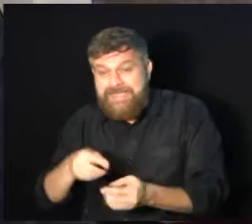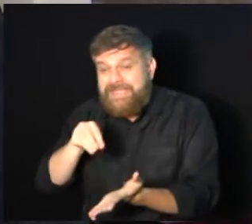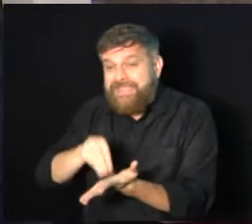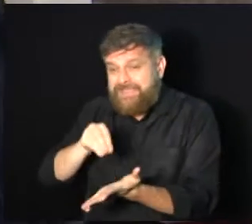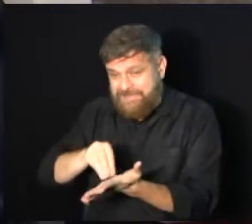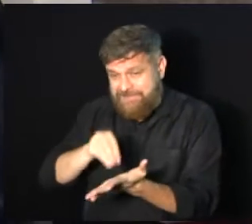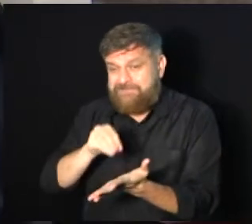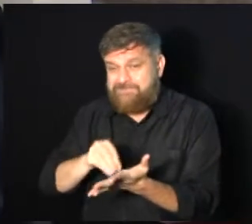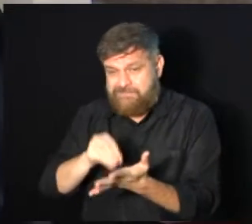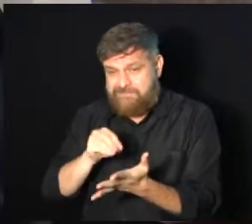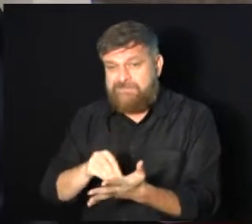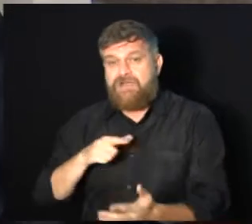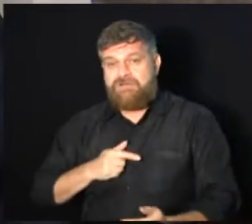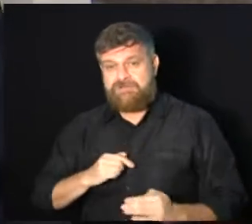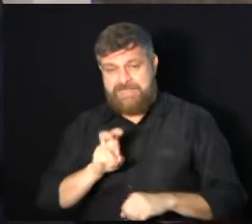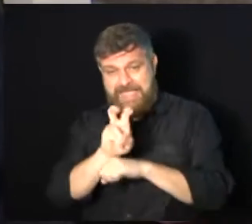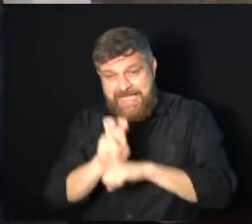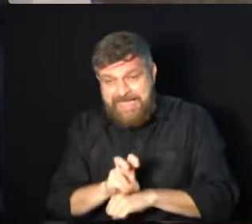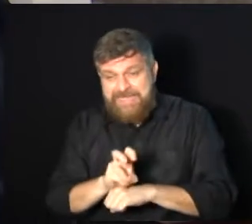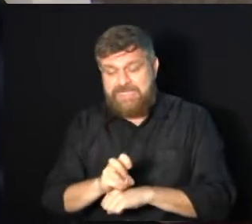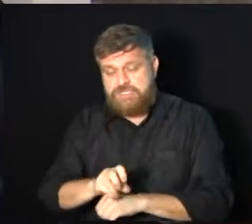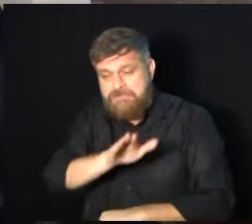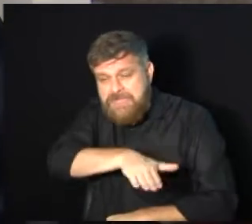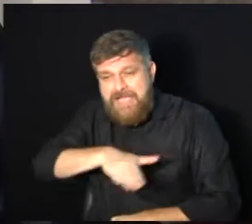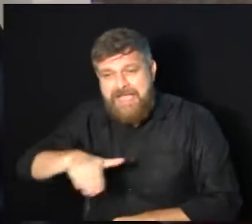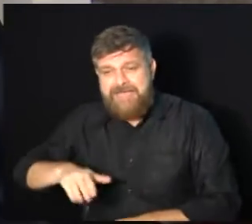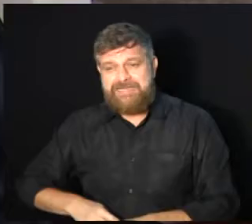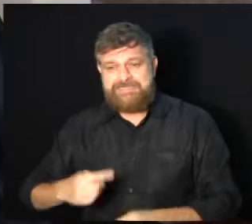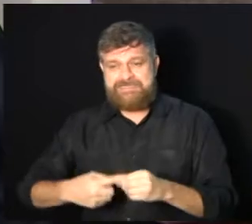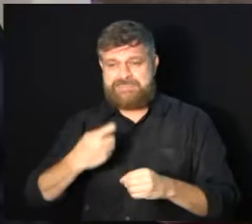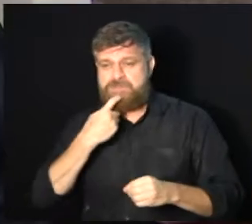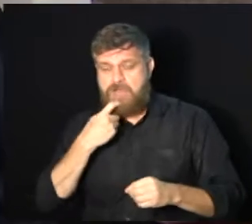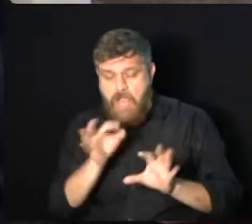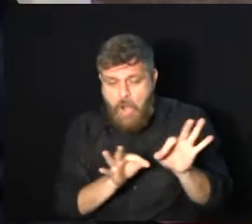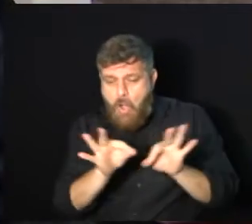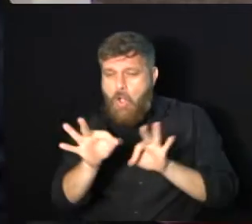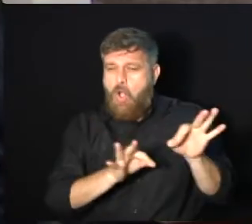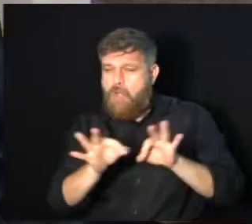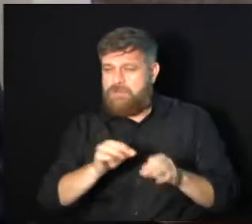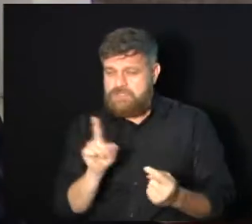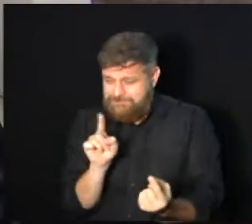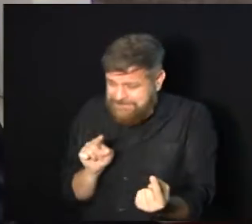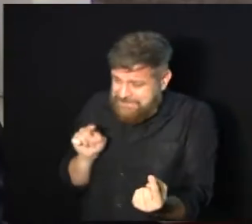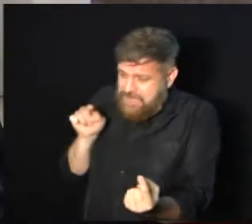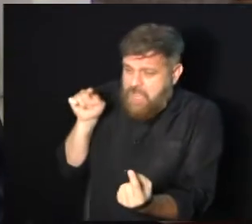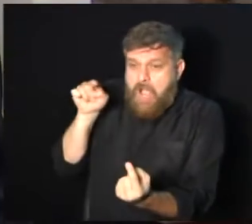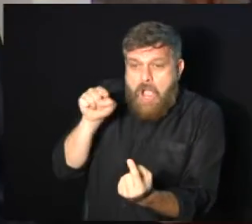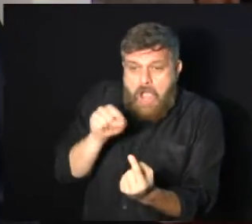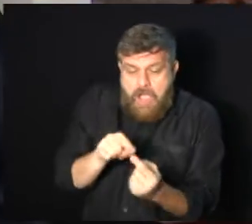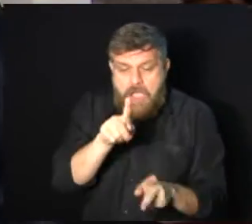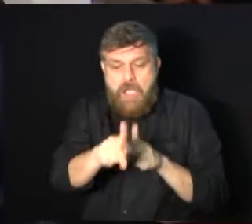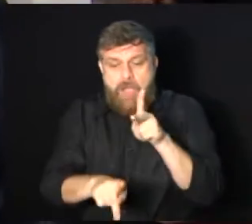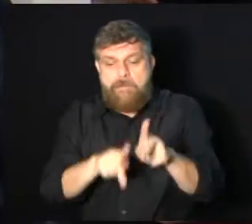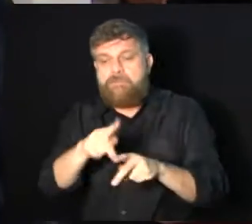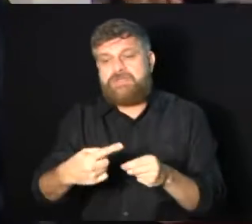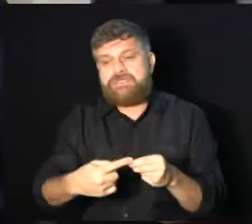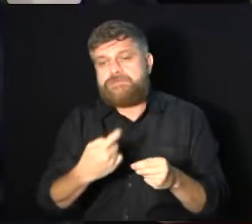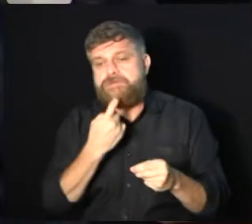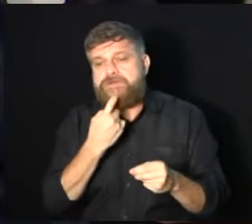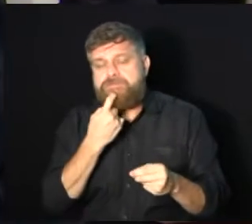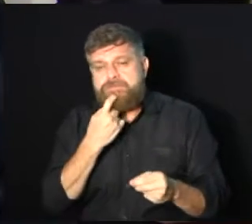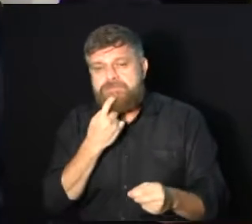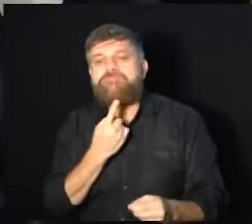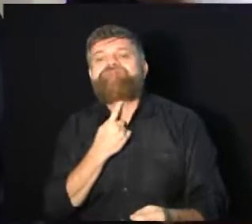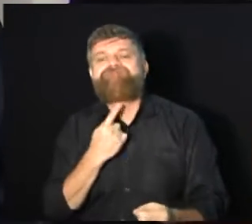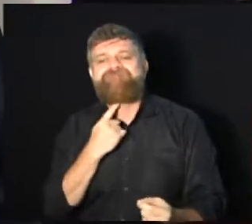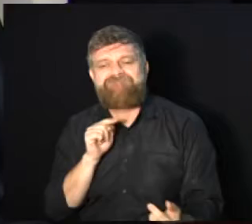déficit de vagas no município. Um projeto que com certeza vem ao encontro da população de Campinas, né, de